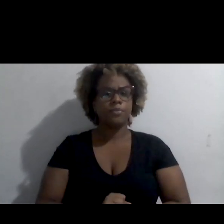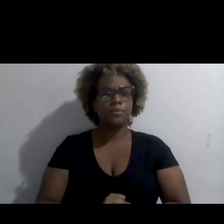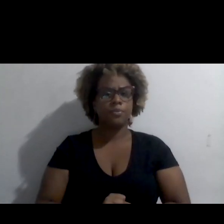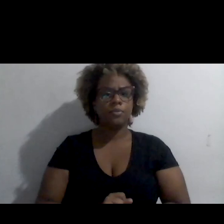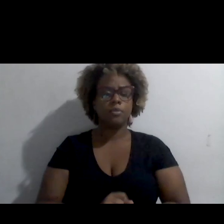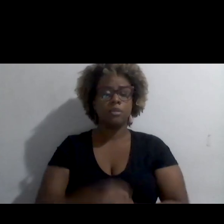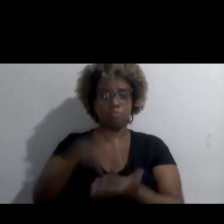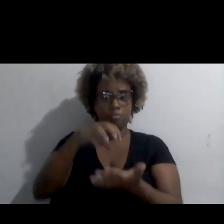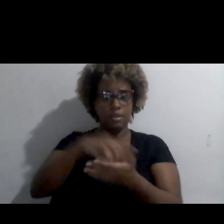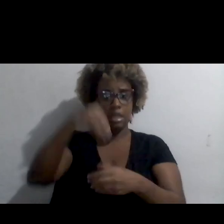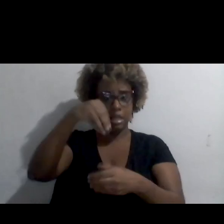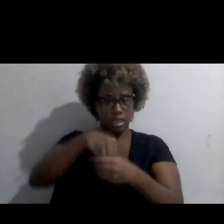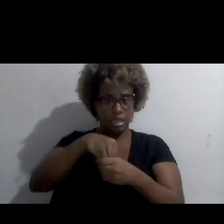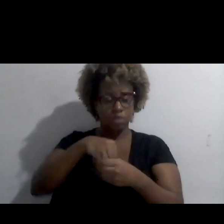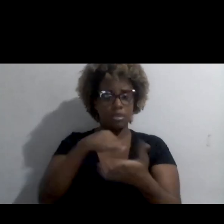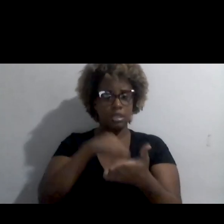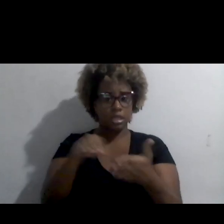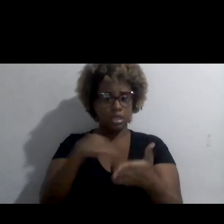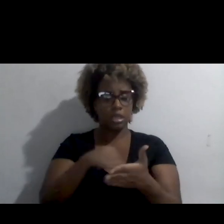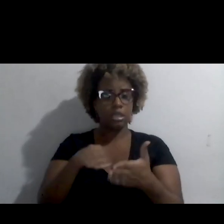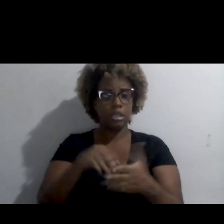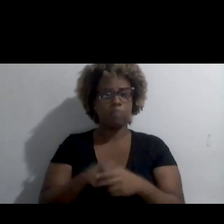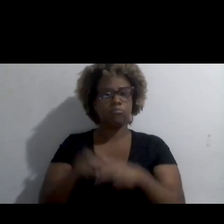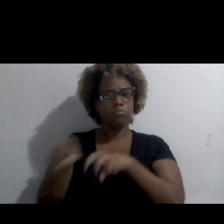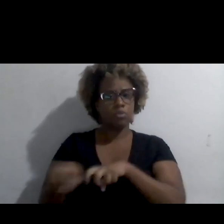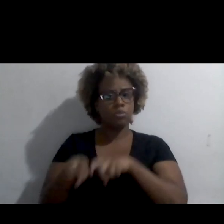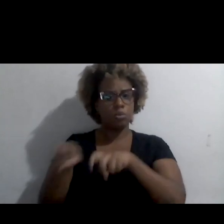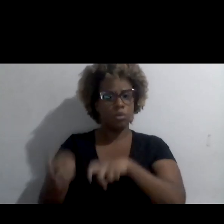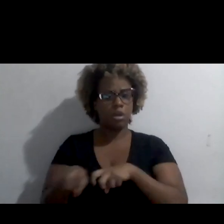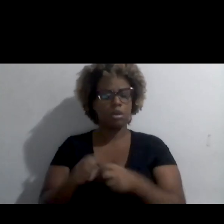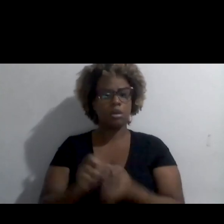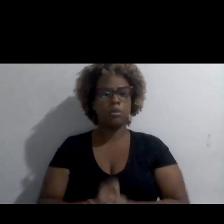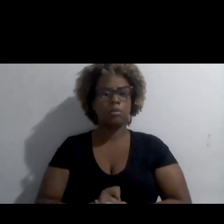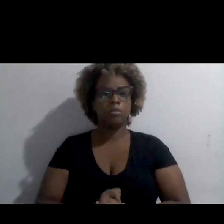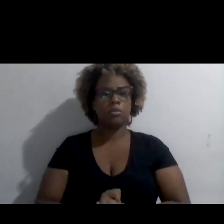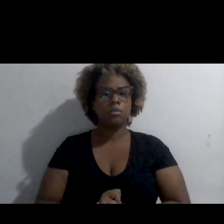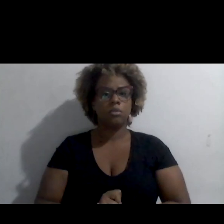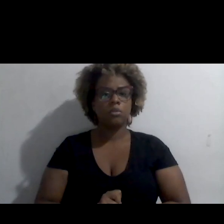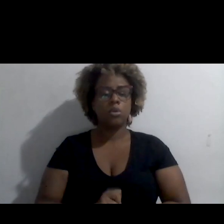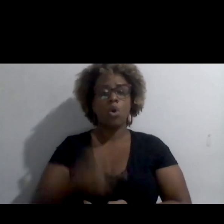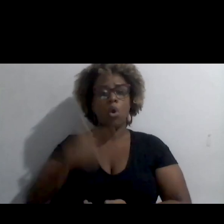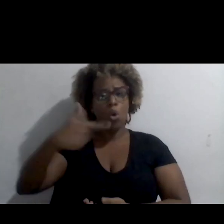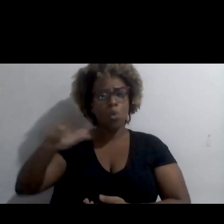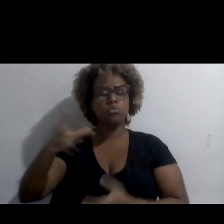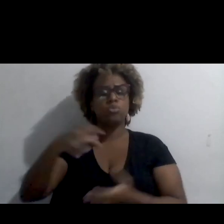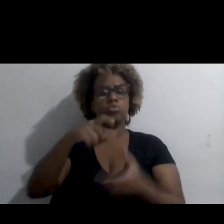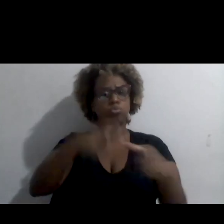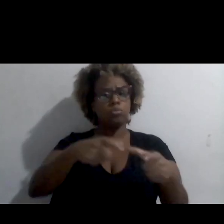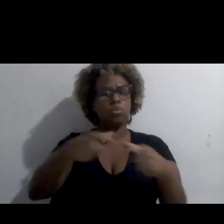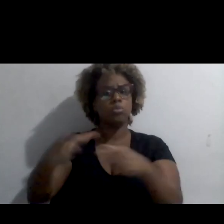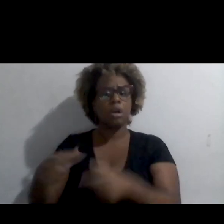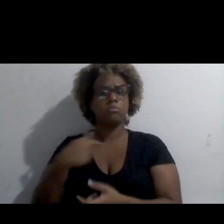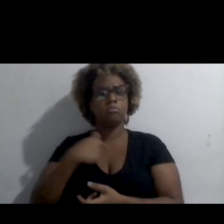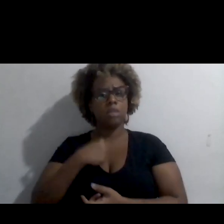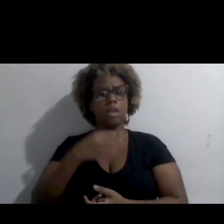de Desenvolvimento Rural, que saiu de outras ONGs, entendeu? De outras instituições. Então, essas sugestões que eu